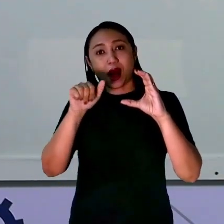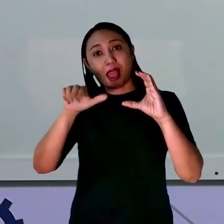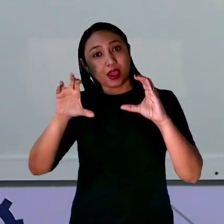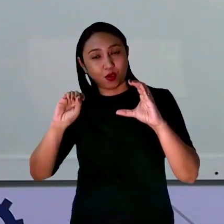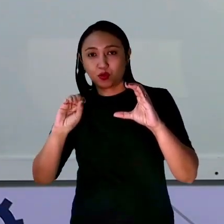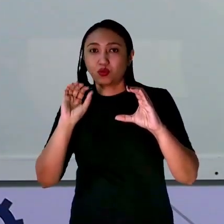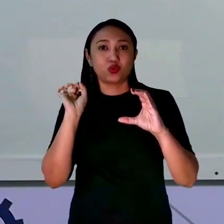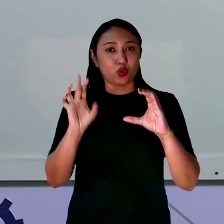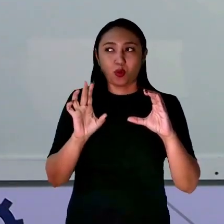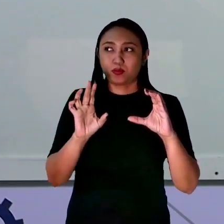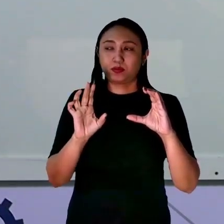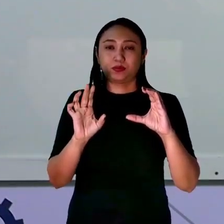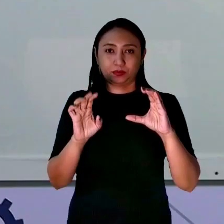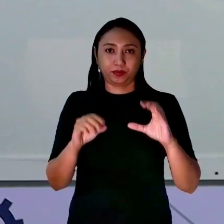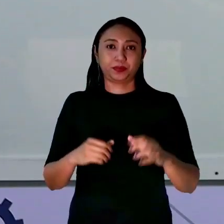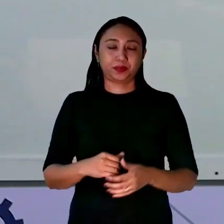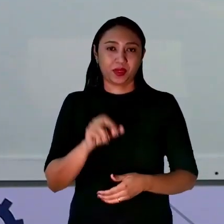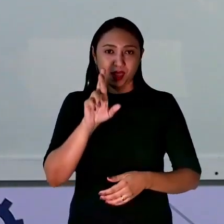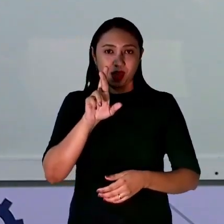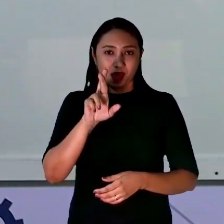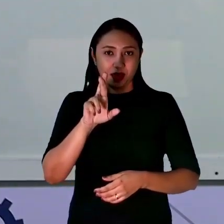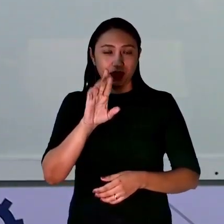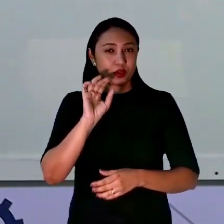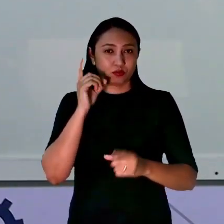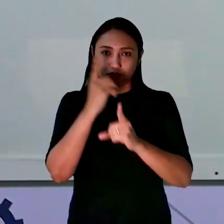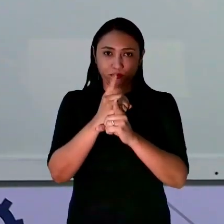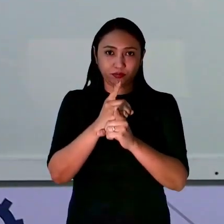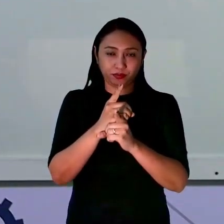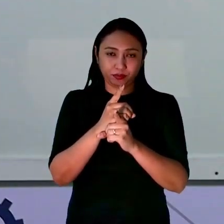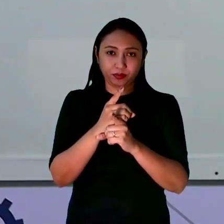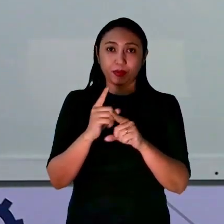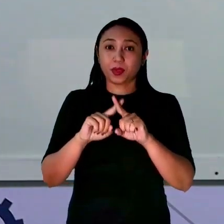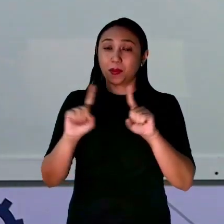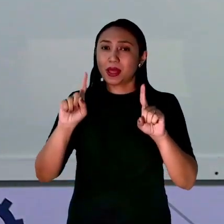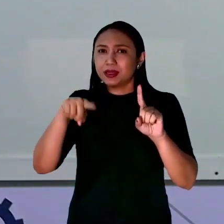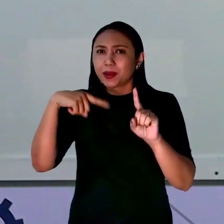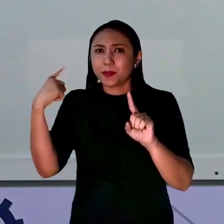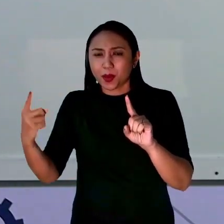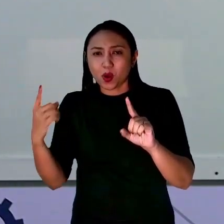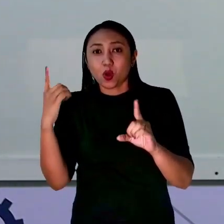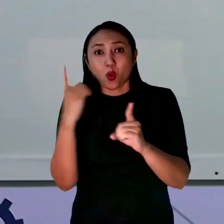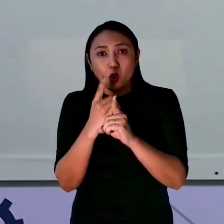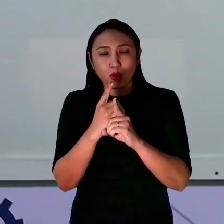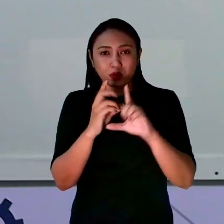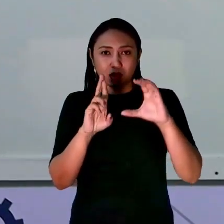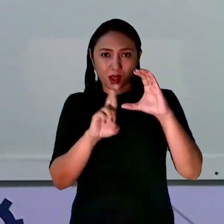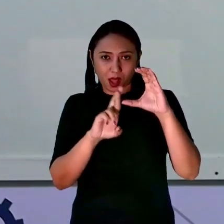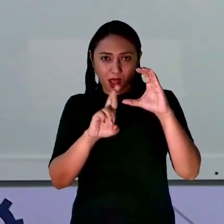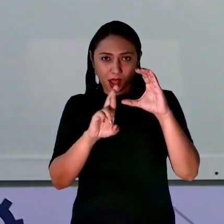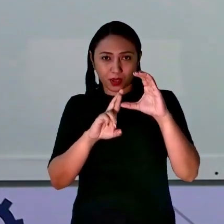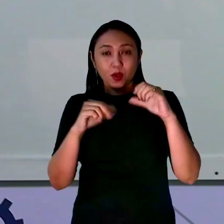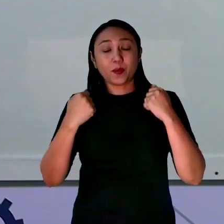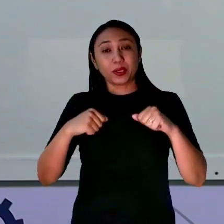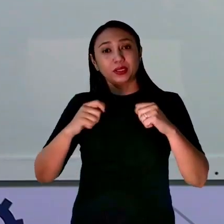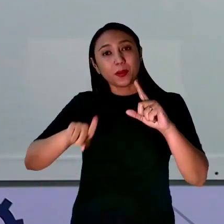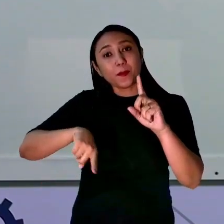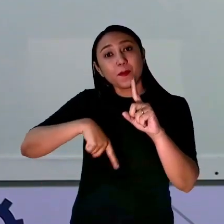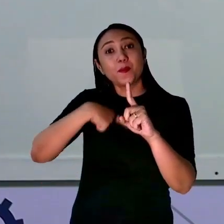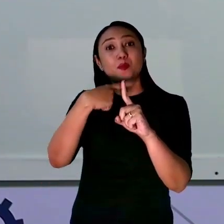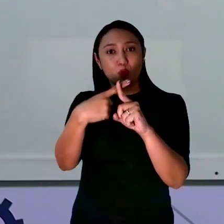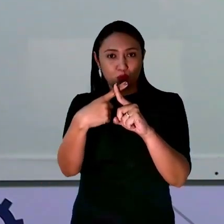esse pedacinho bem aqui, ó, de R. Então, na realidade, depois que você achar o raio, você vai ter que multiplicar esse